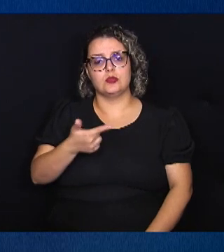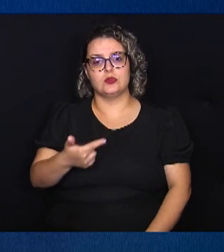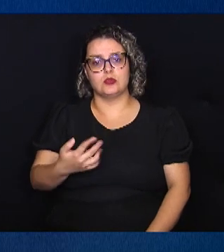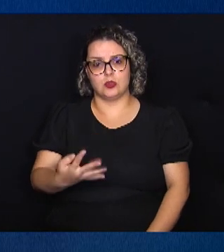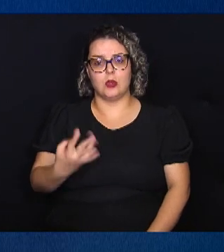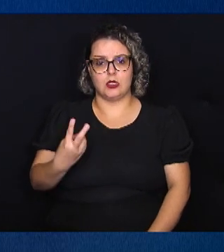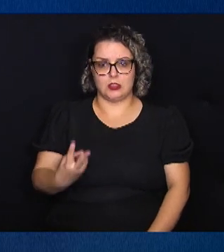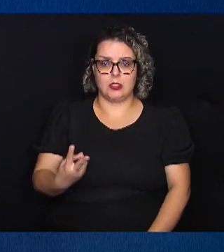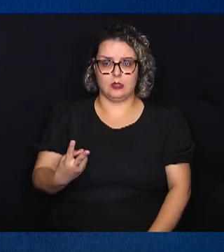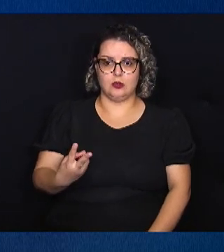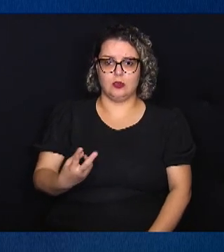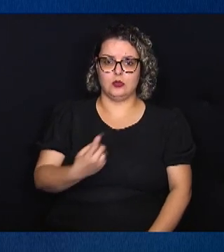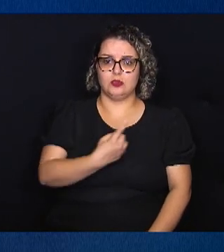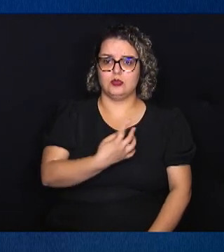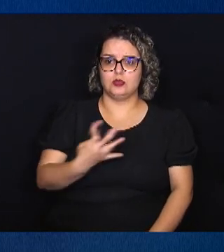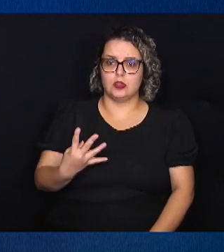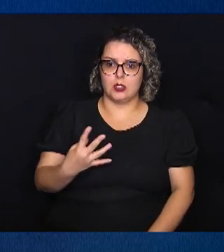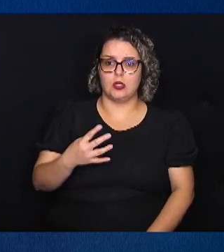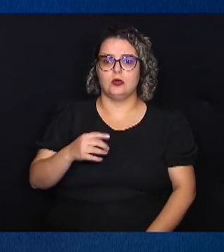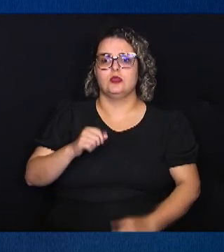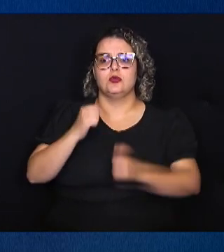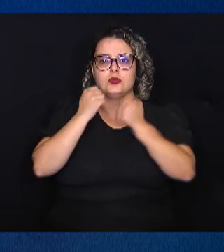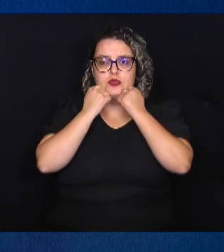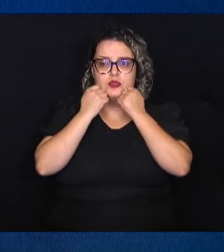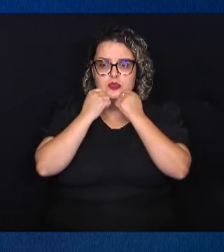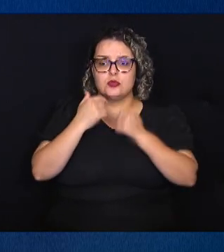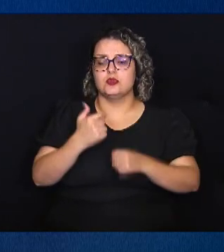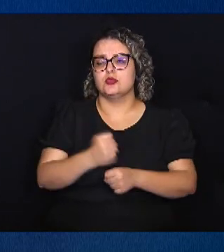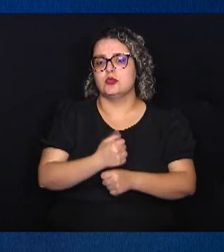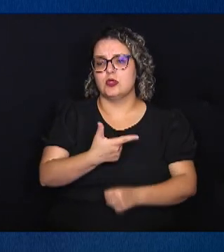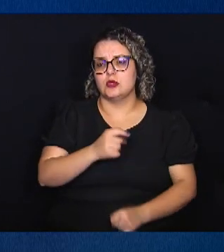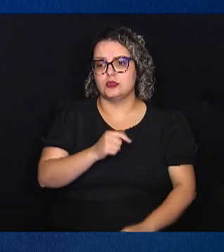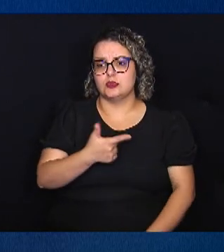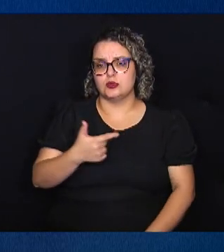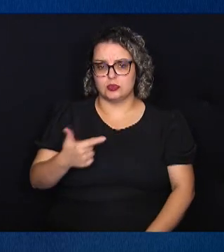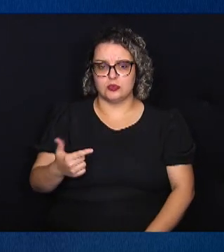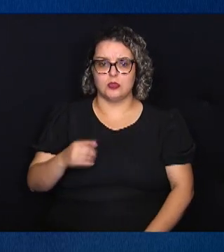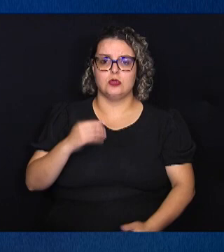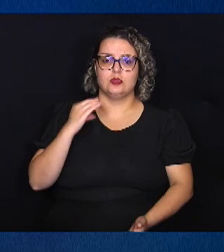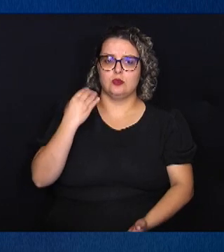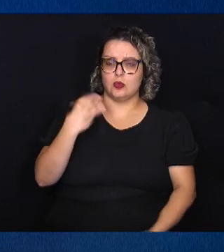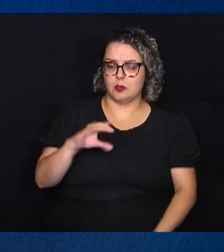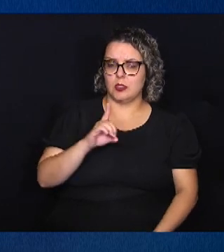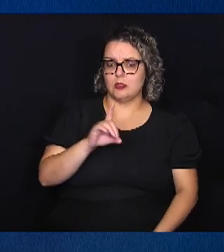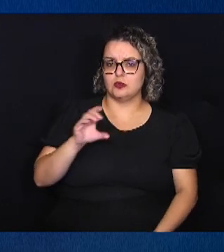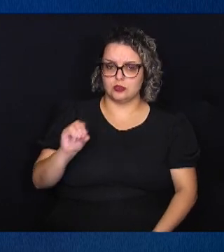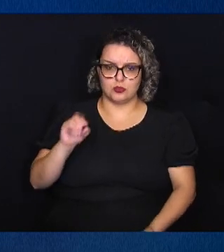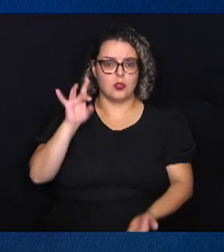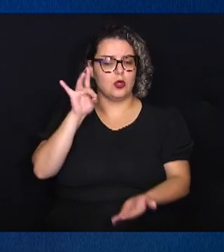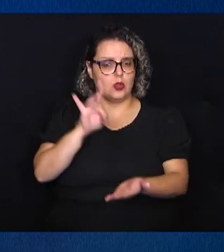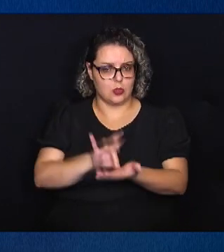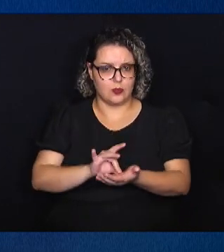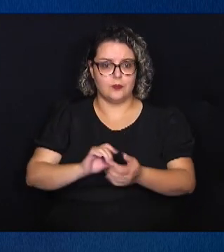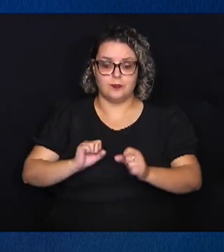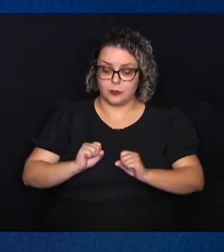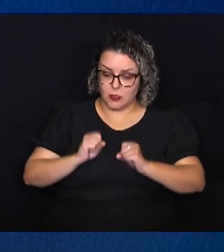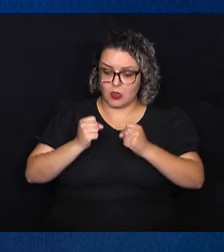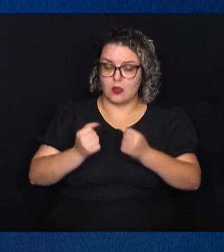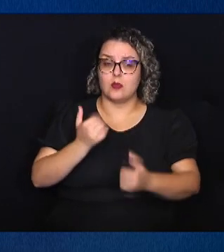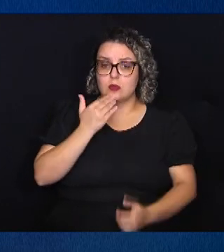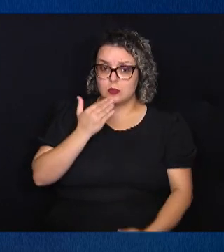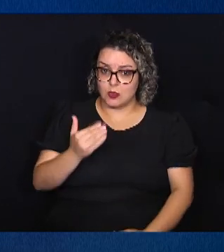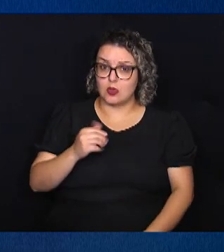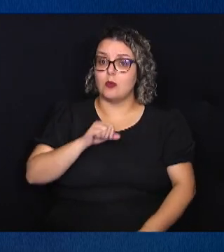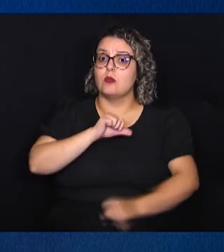22.242, publicado no Diário Oficial em 14 de julho de 2022, reforçando o pedido de que